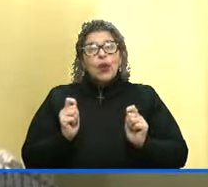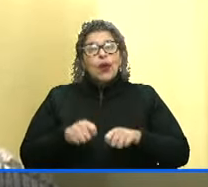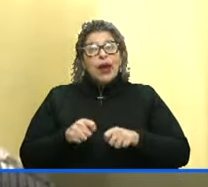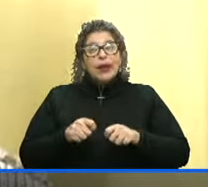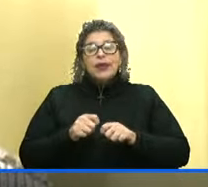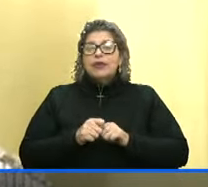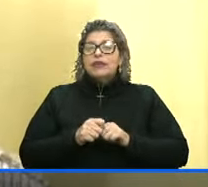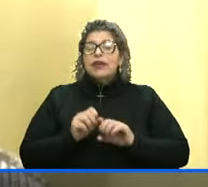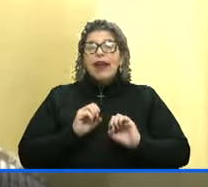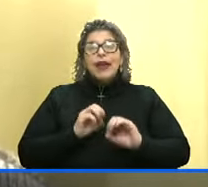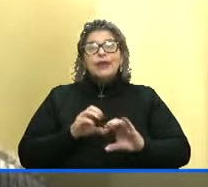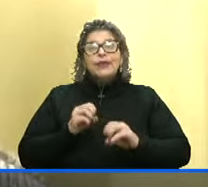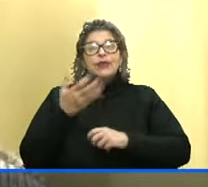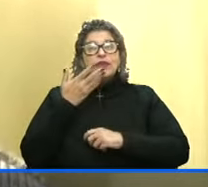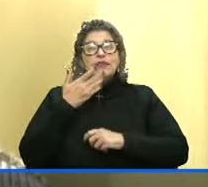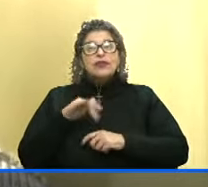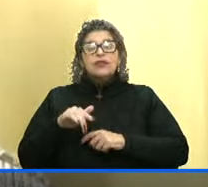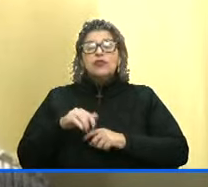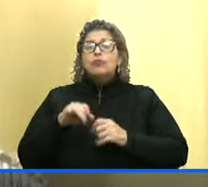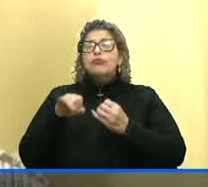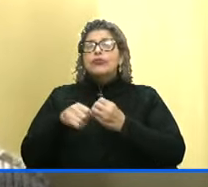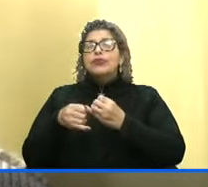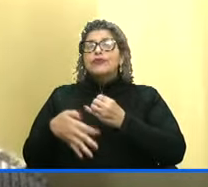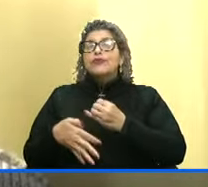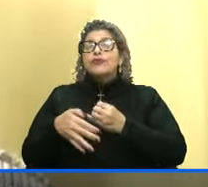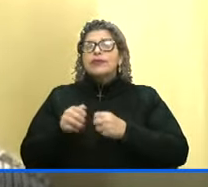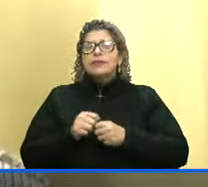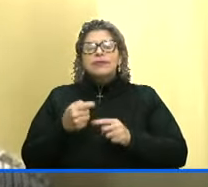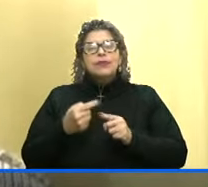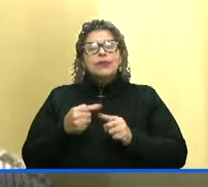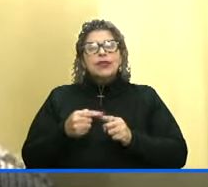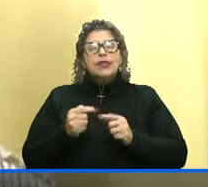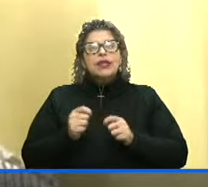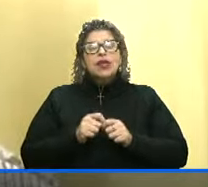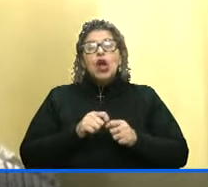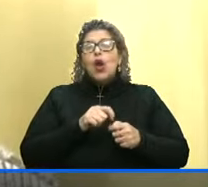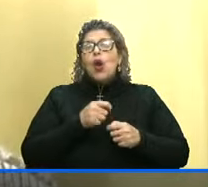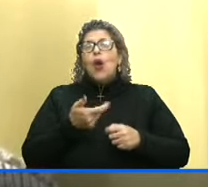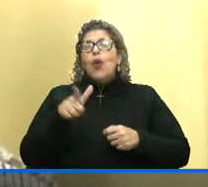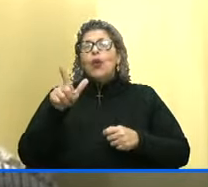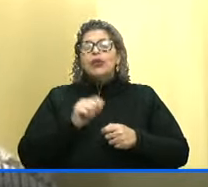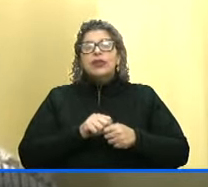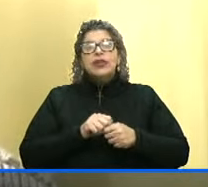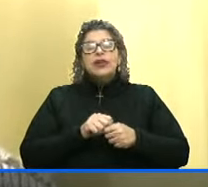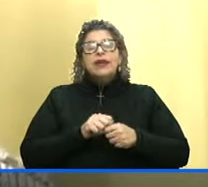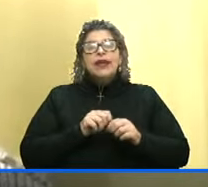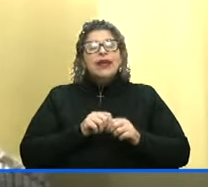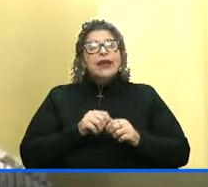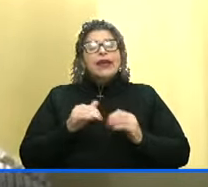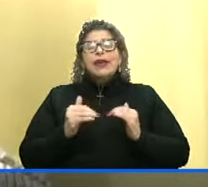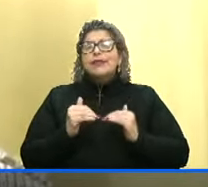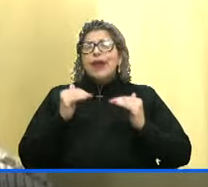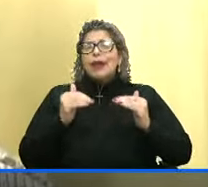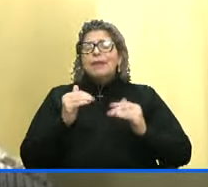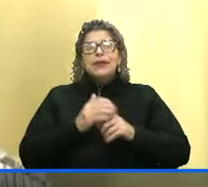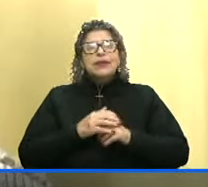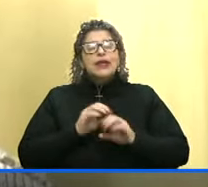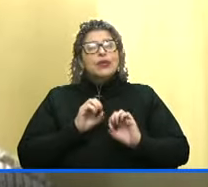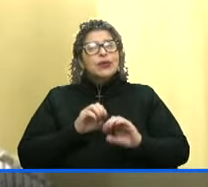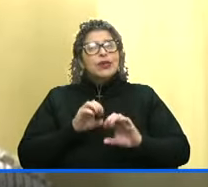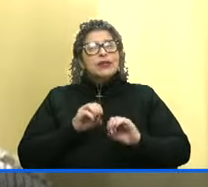educação infantil, justificam porque estão garantindo outras etapas da educação básica. Há